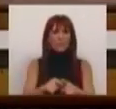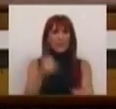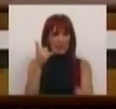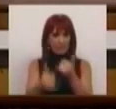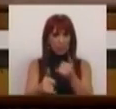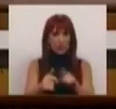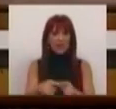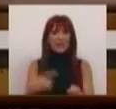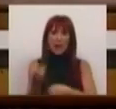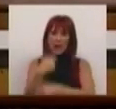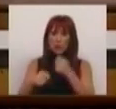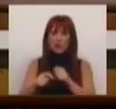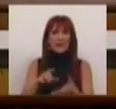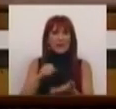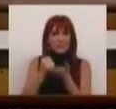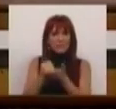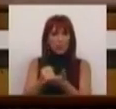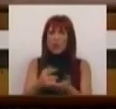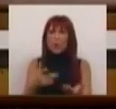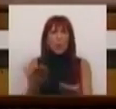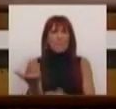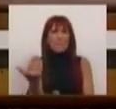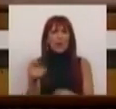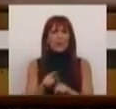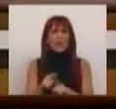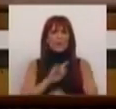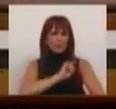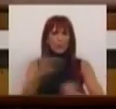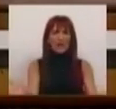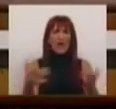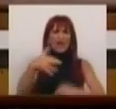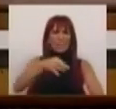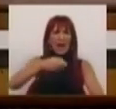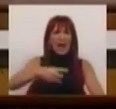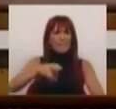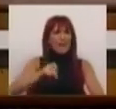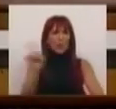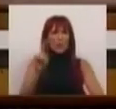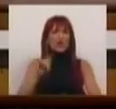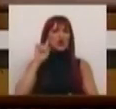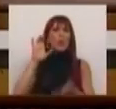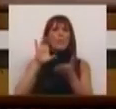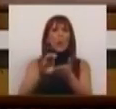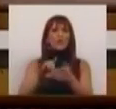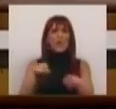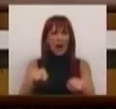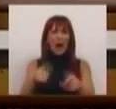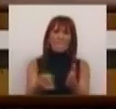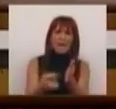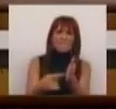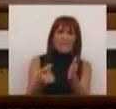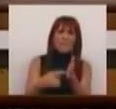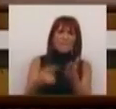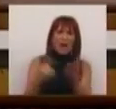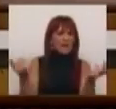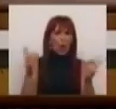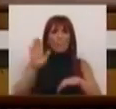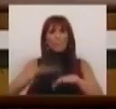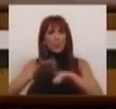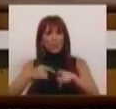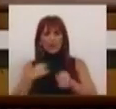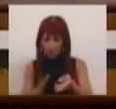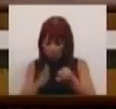e business angles não chega para potenciar as PMEs nos montantes de que elas carecem. Por